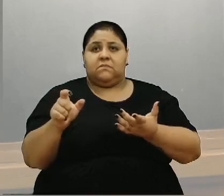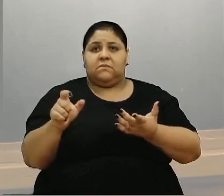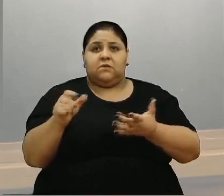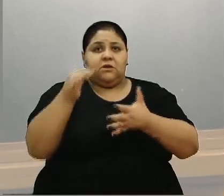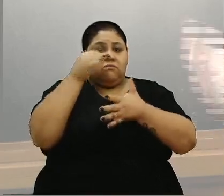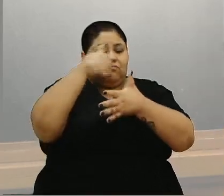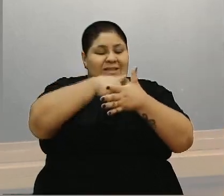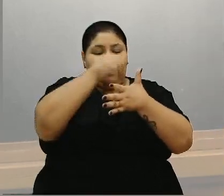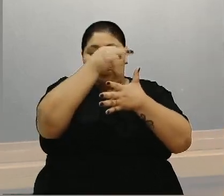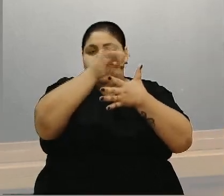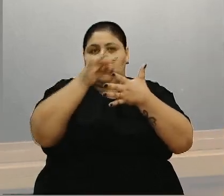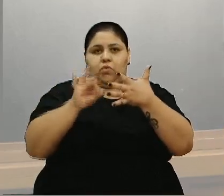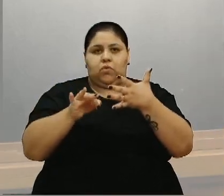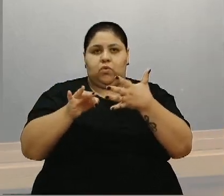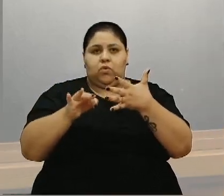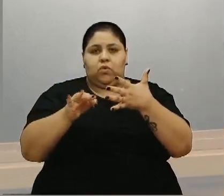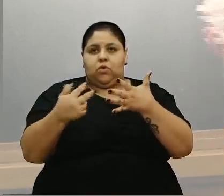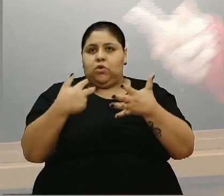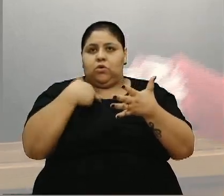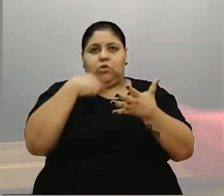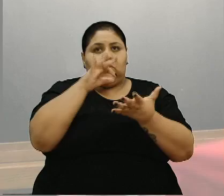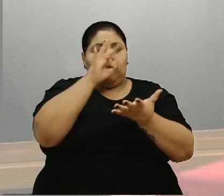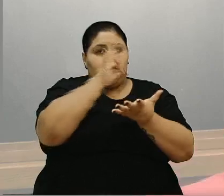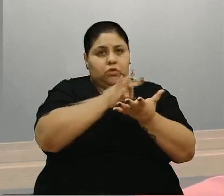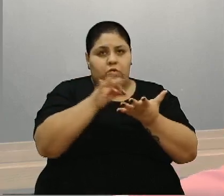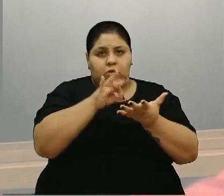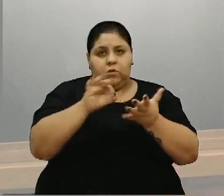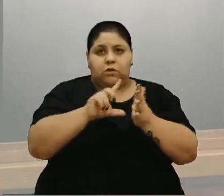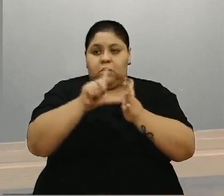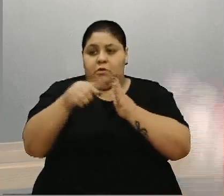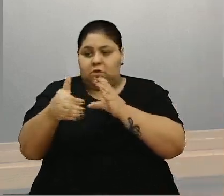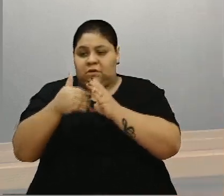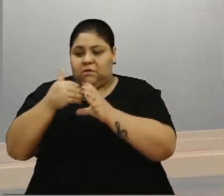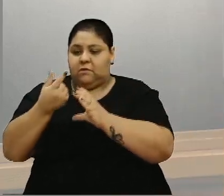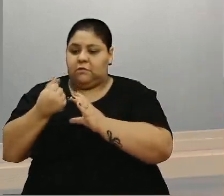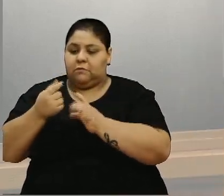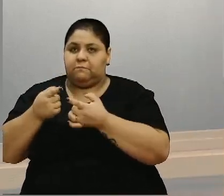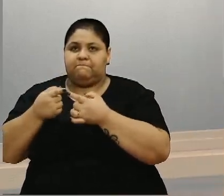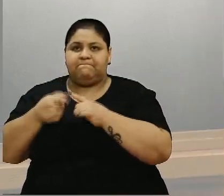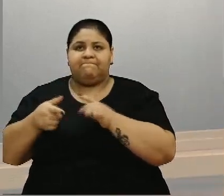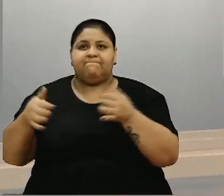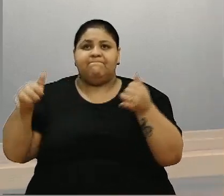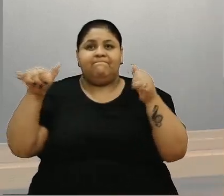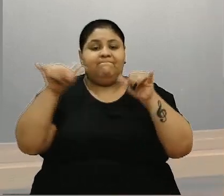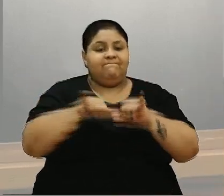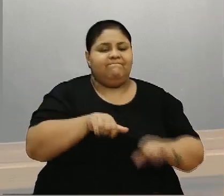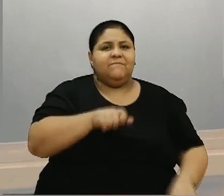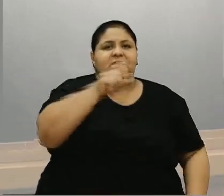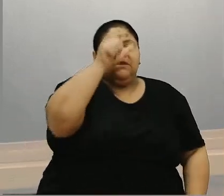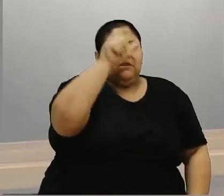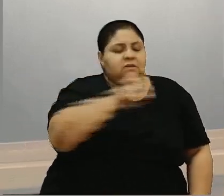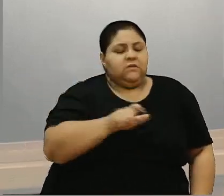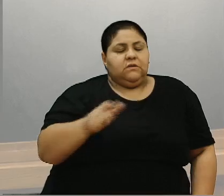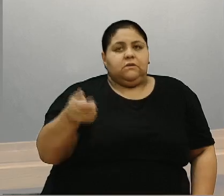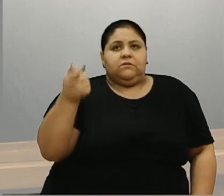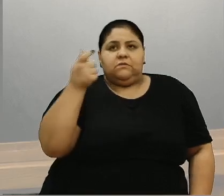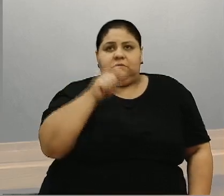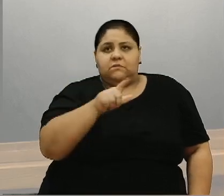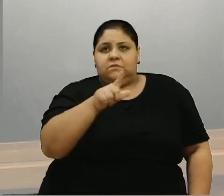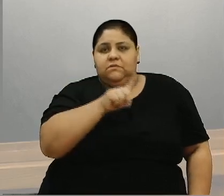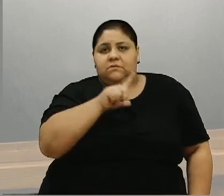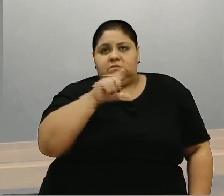não poderiam se cadastrem e daqui a pouco venham a receber, mas pior ainda é pessoas que precisam e não